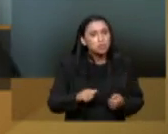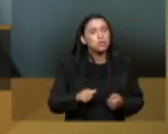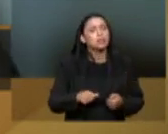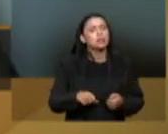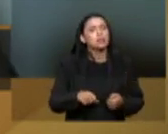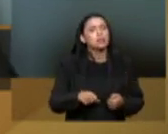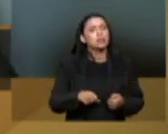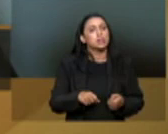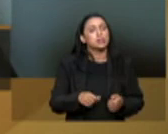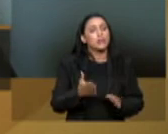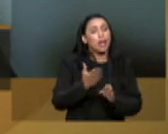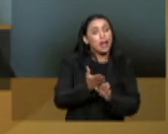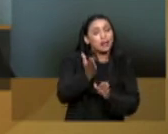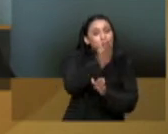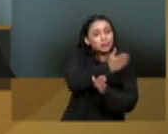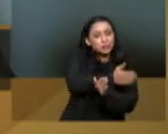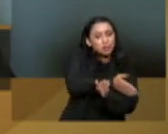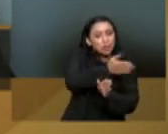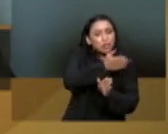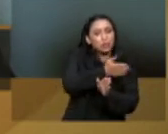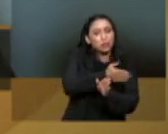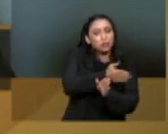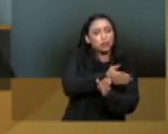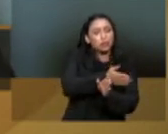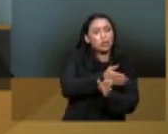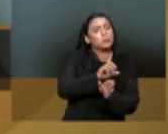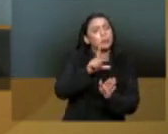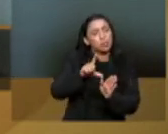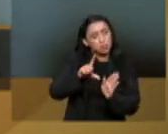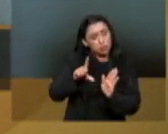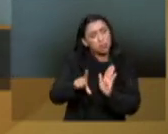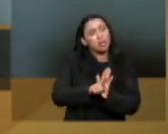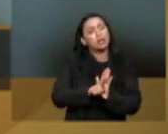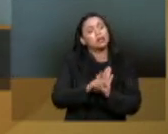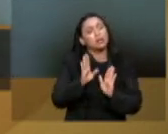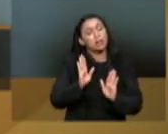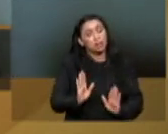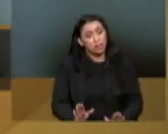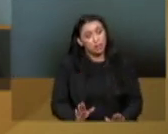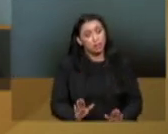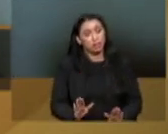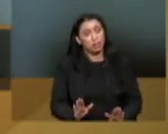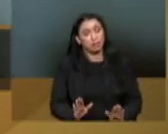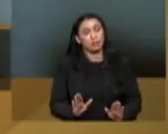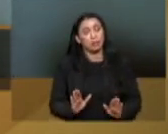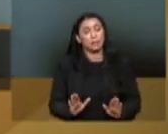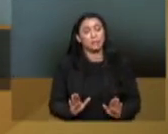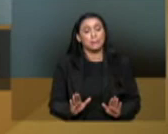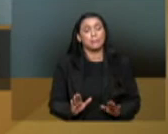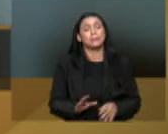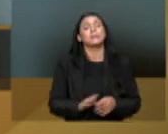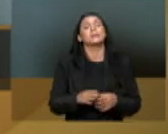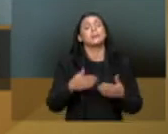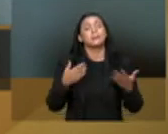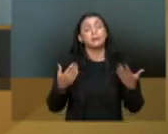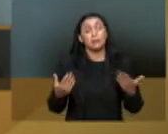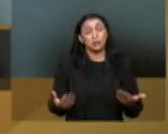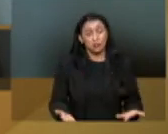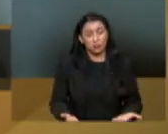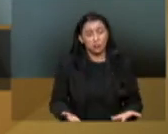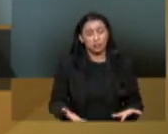a anterioridade nonagesimal, a fortiori, por mais razão